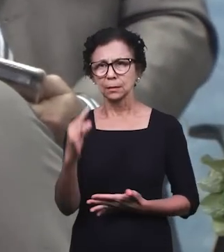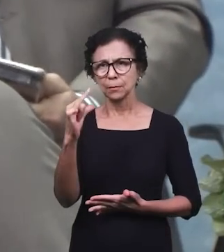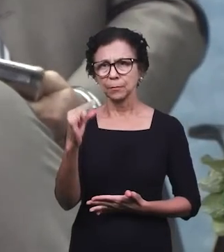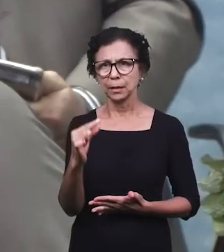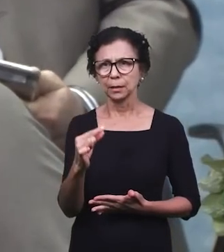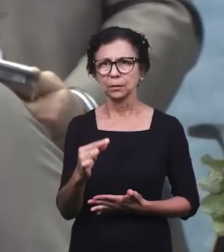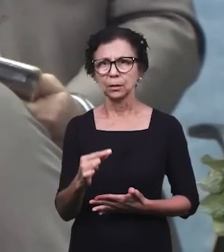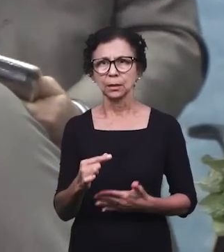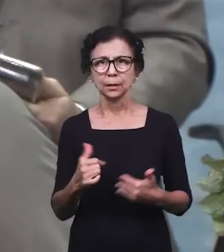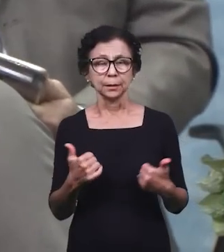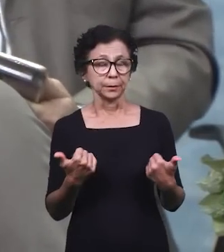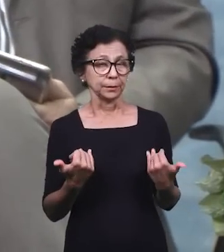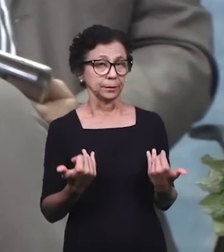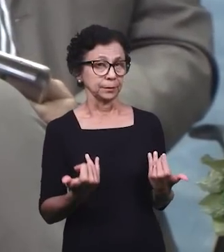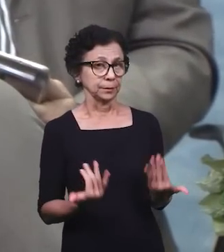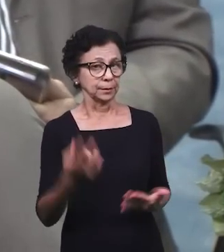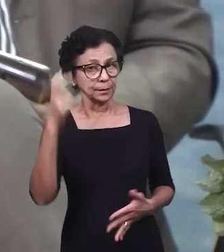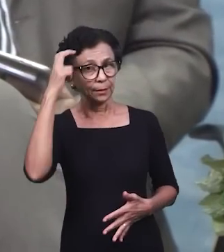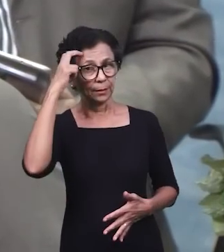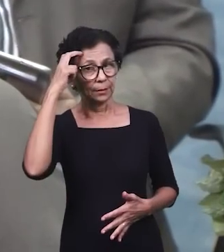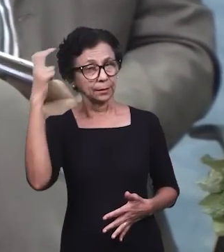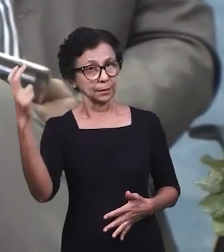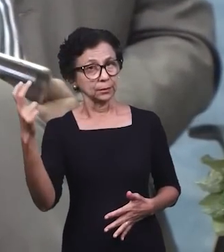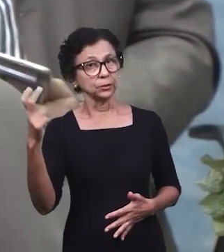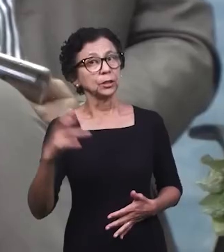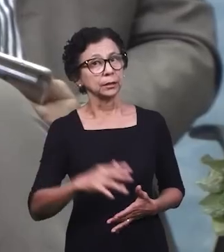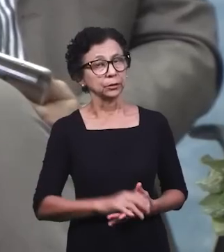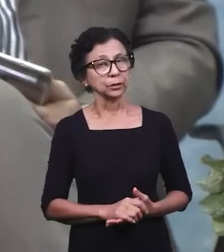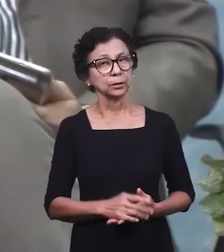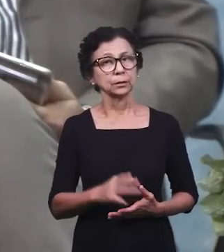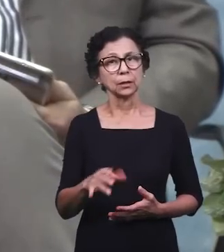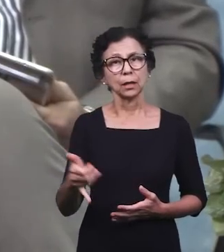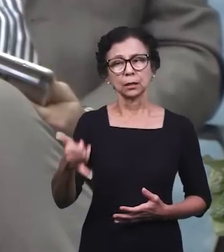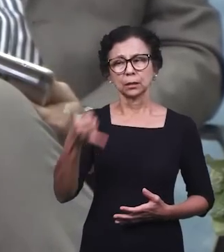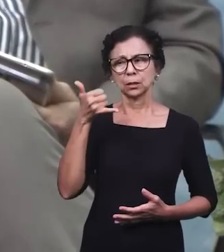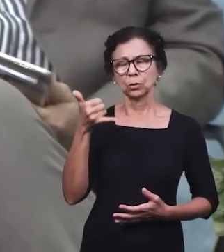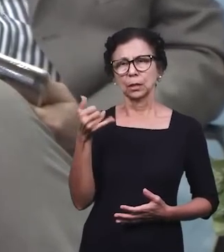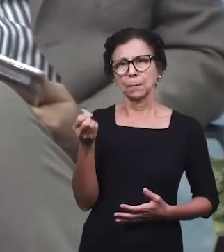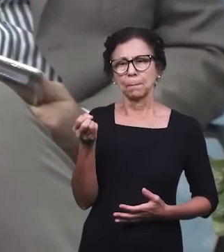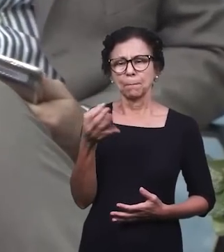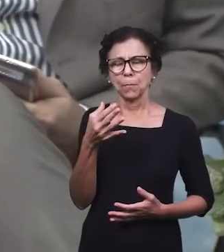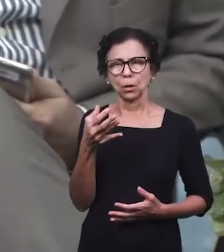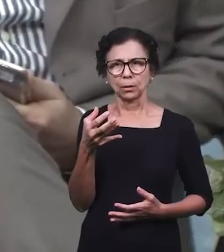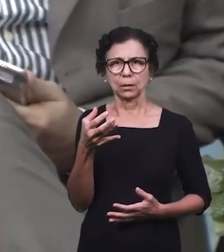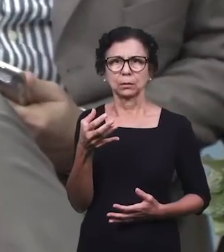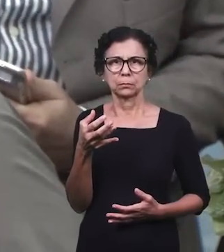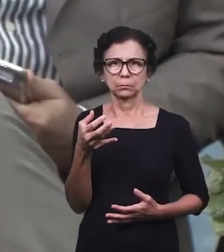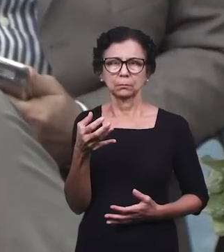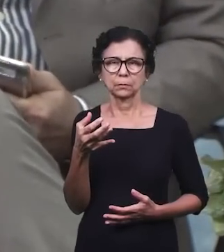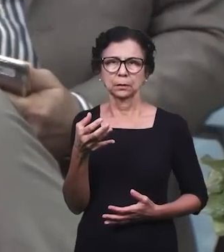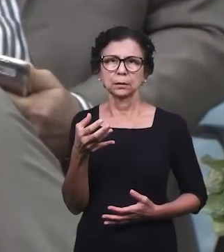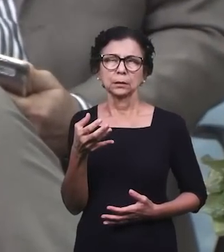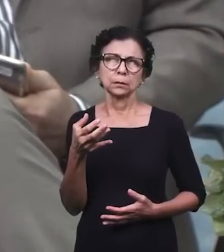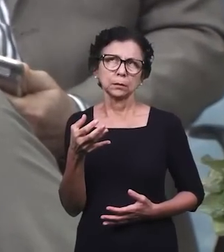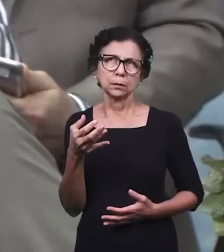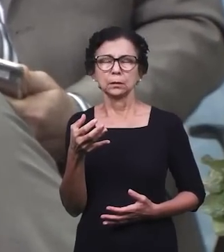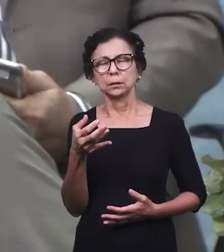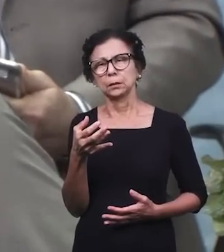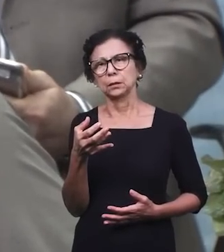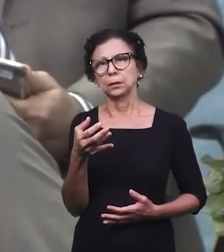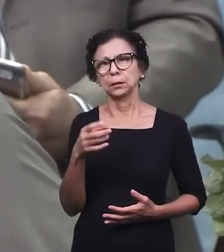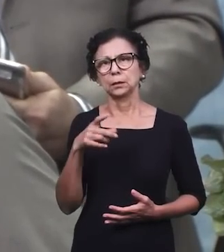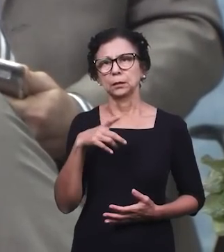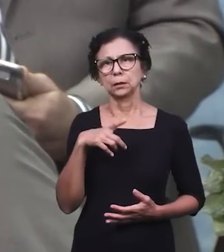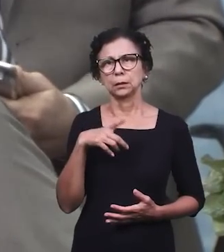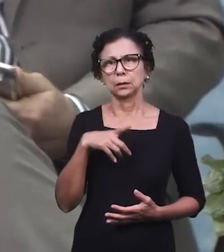mais inteligente, eu prefiro ser mais inteligente. Entre, de repente, chegar numa situação no